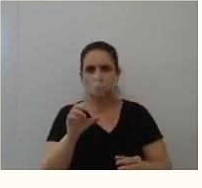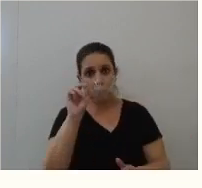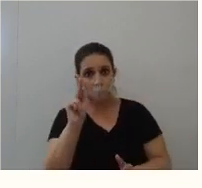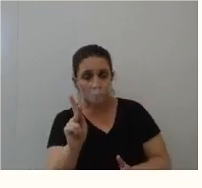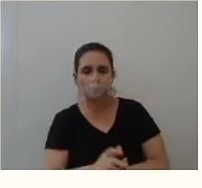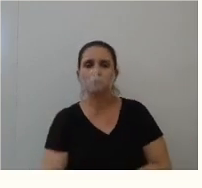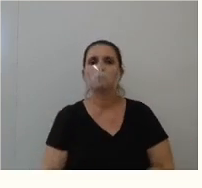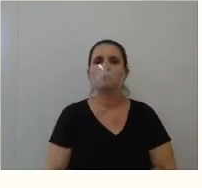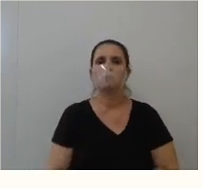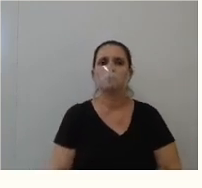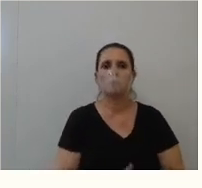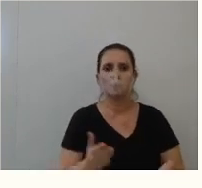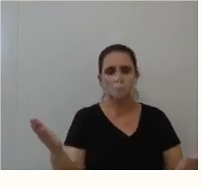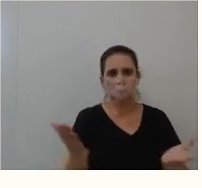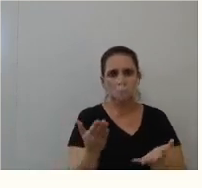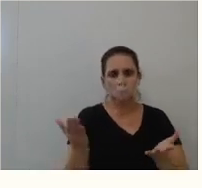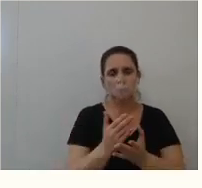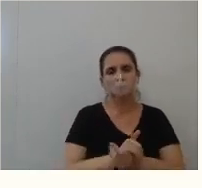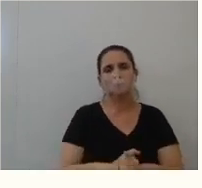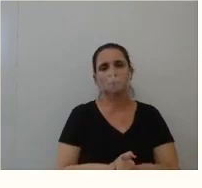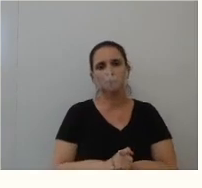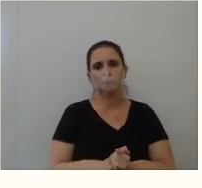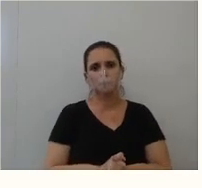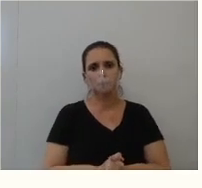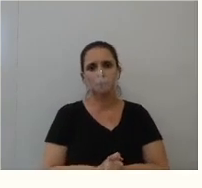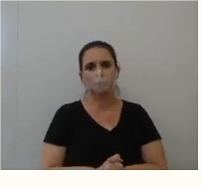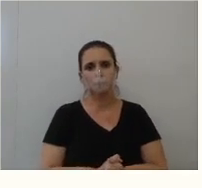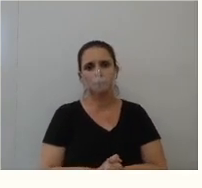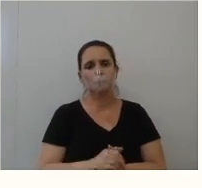Ok? E aí vamos para as conjunções